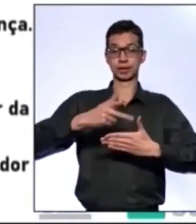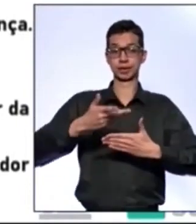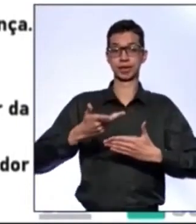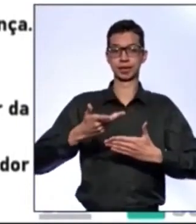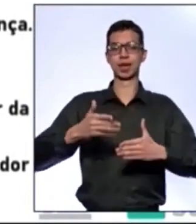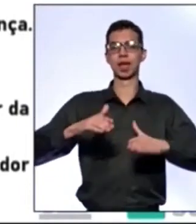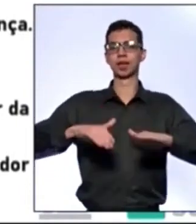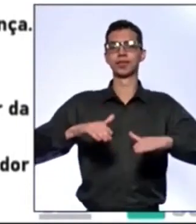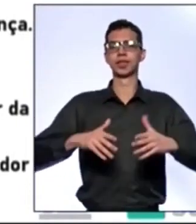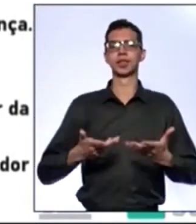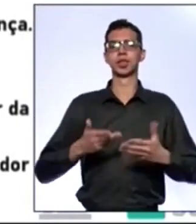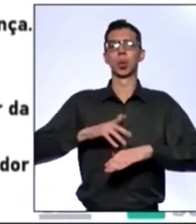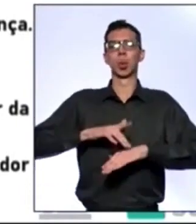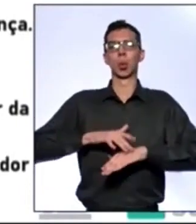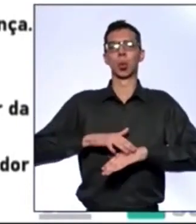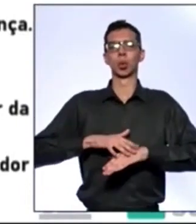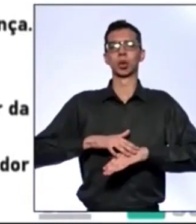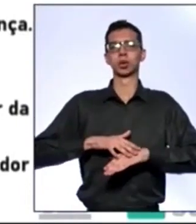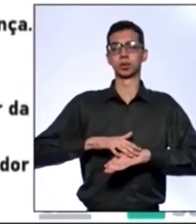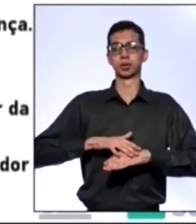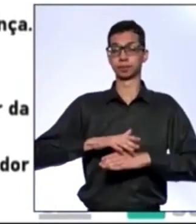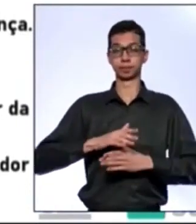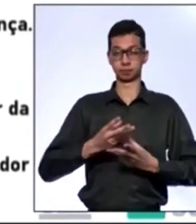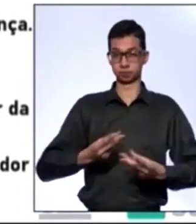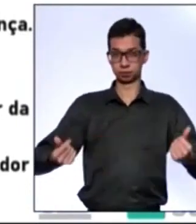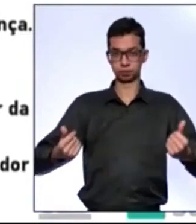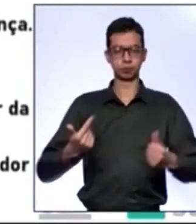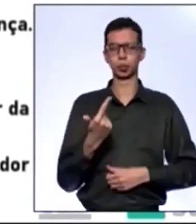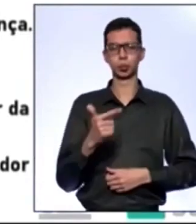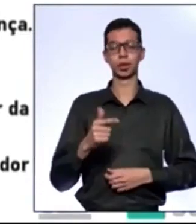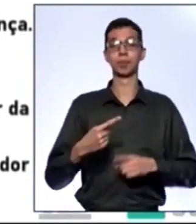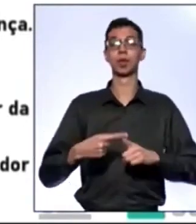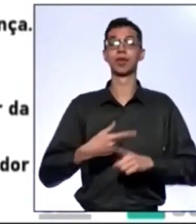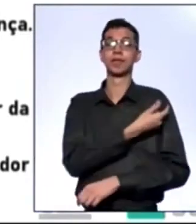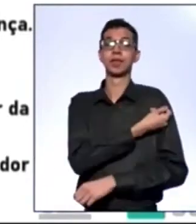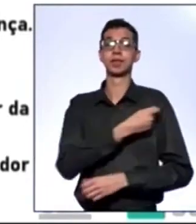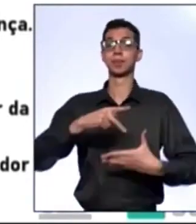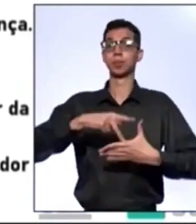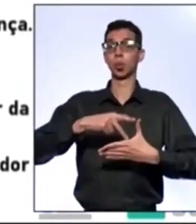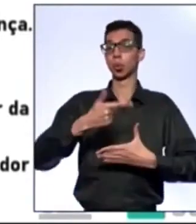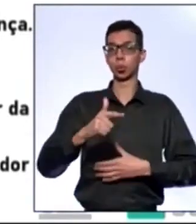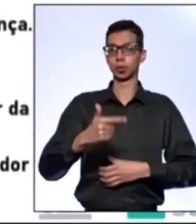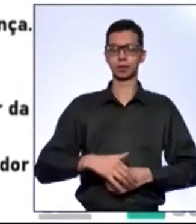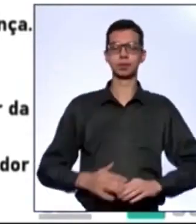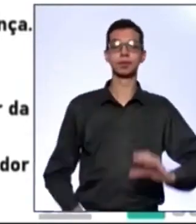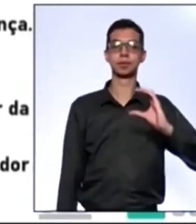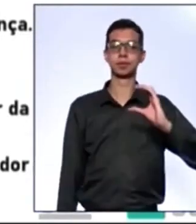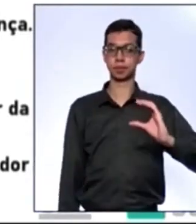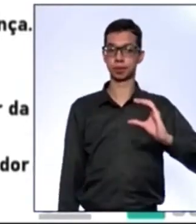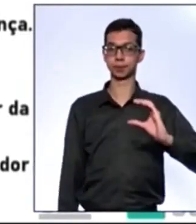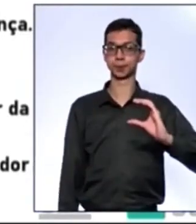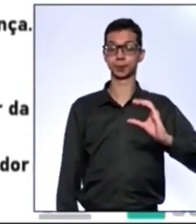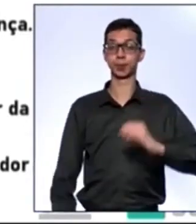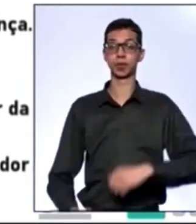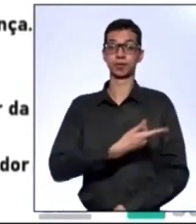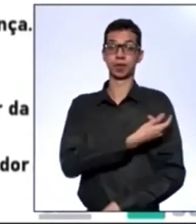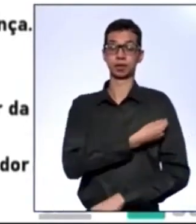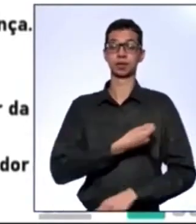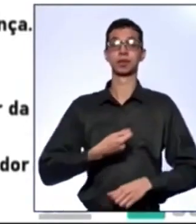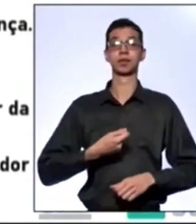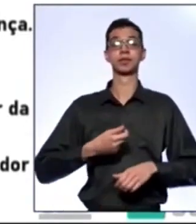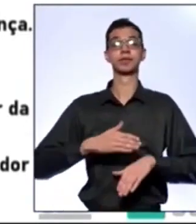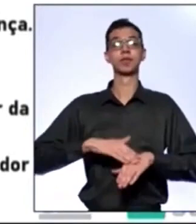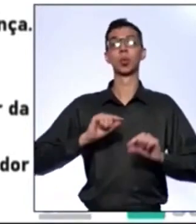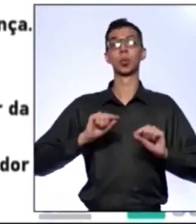não vai eliminar. Então, a vacina não tem essas proteínas. C, a vacina estimula a produção de